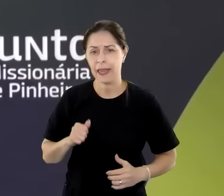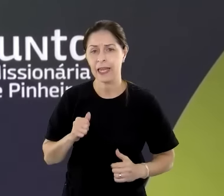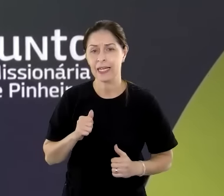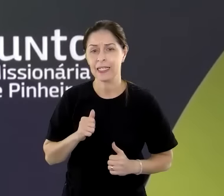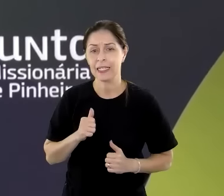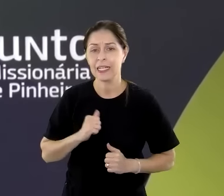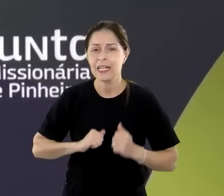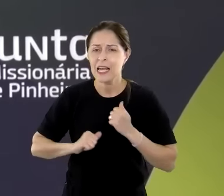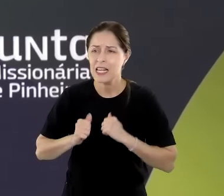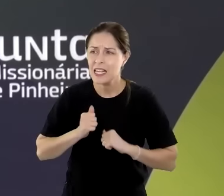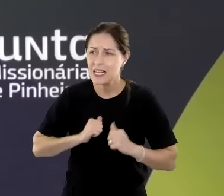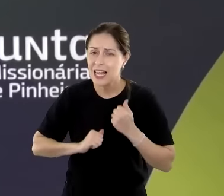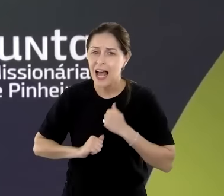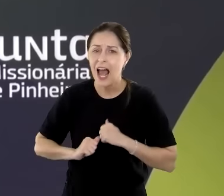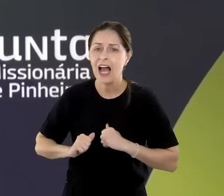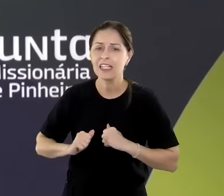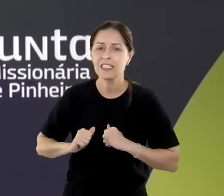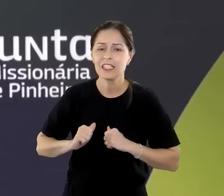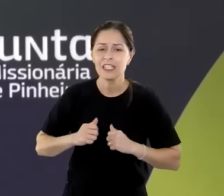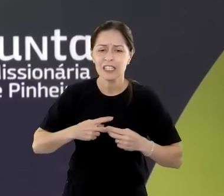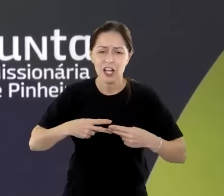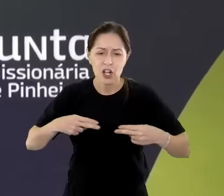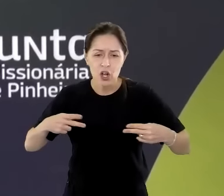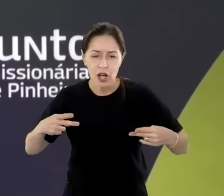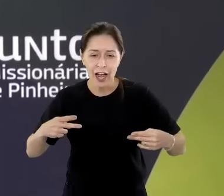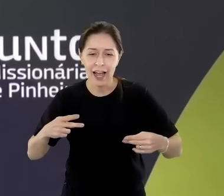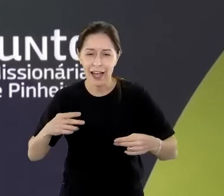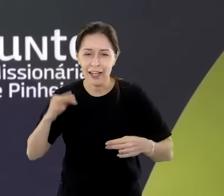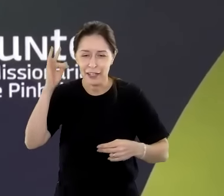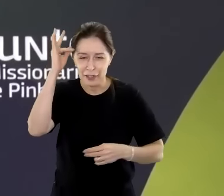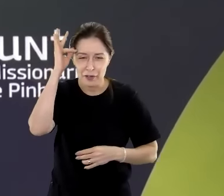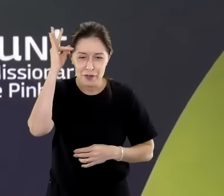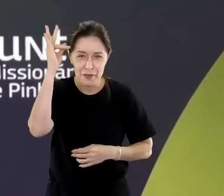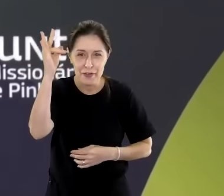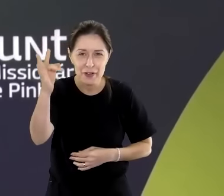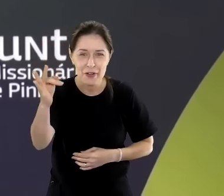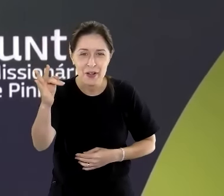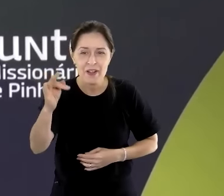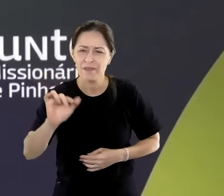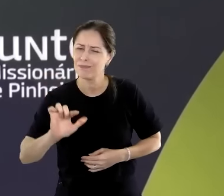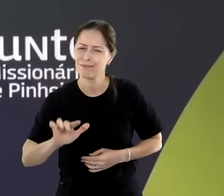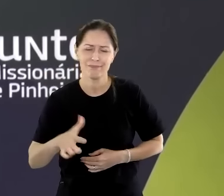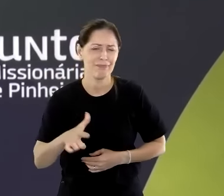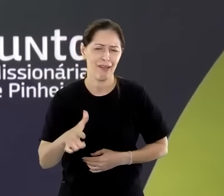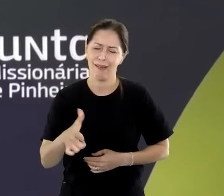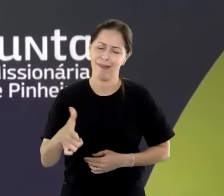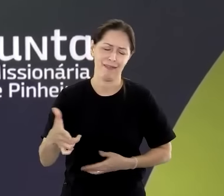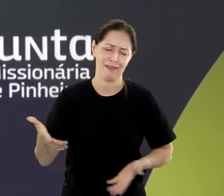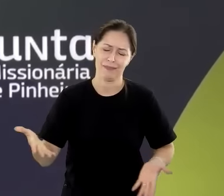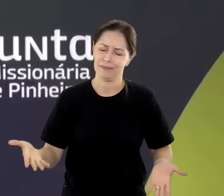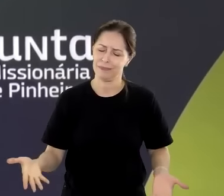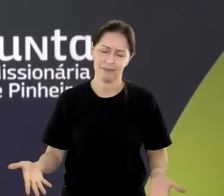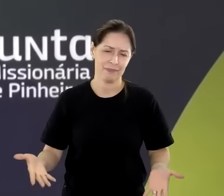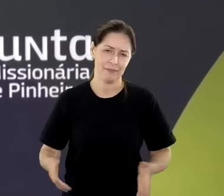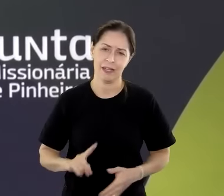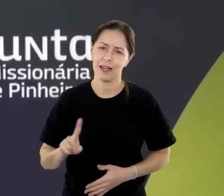ansiosos de coisa alguma. E Pedro vai recomendar a você a